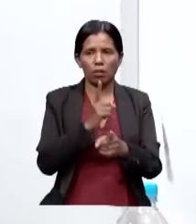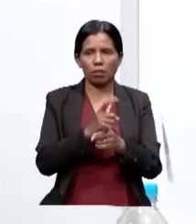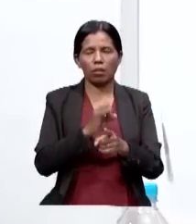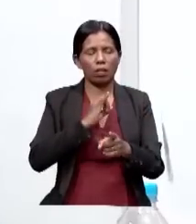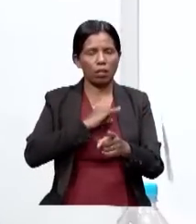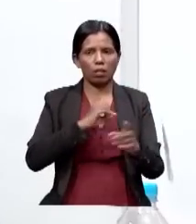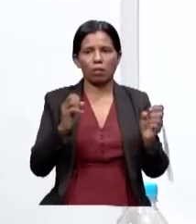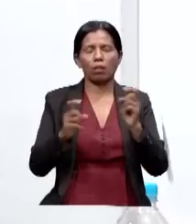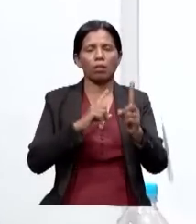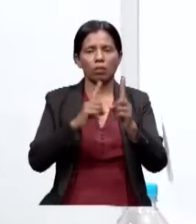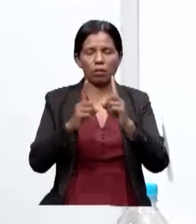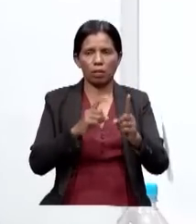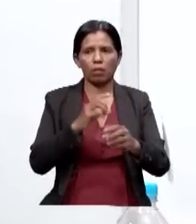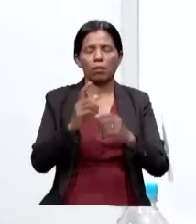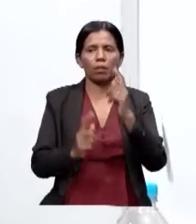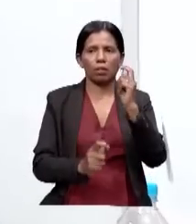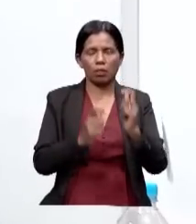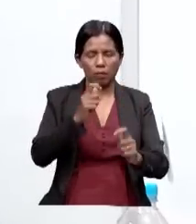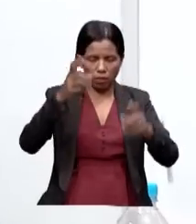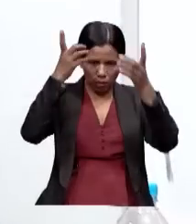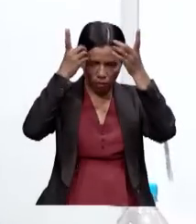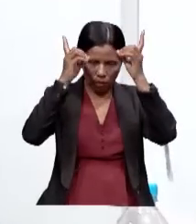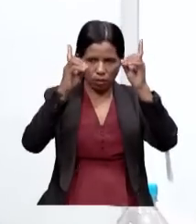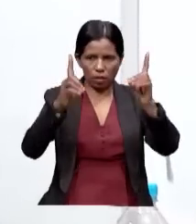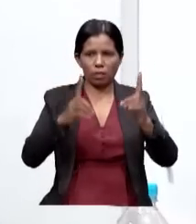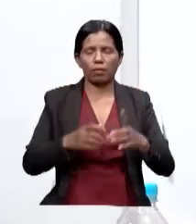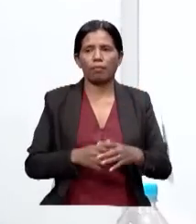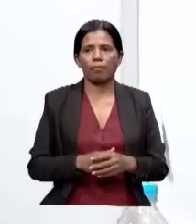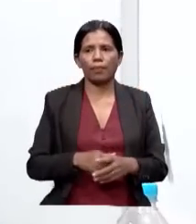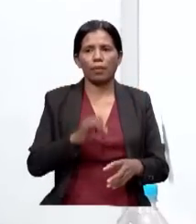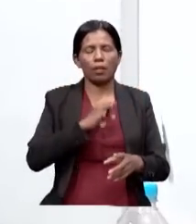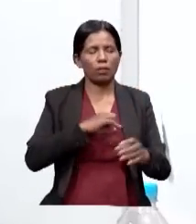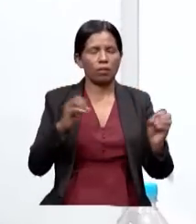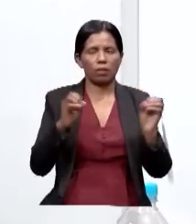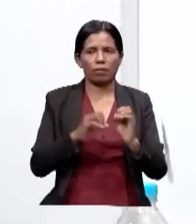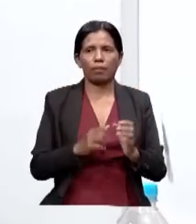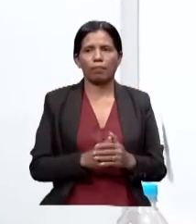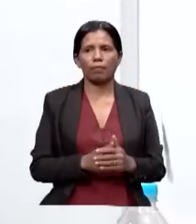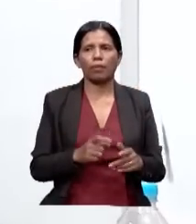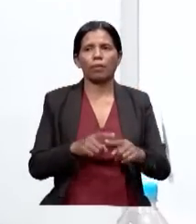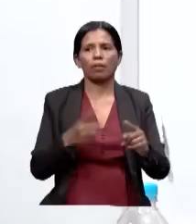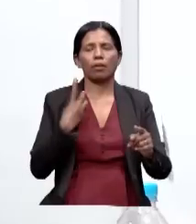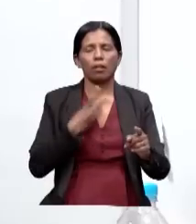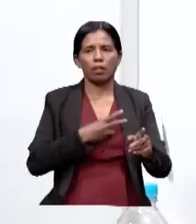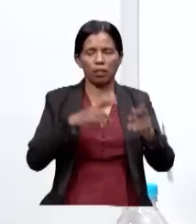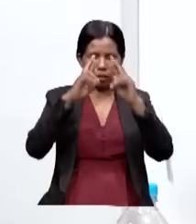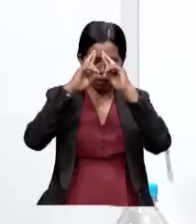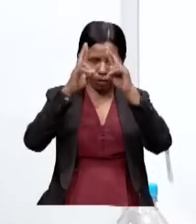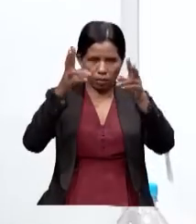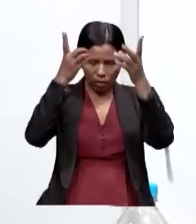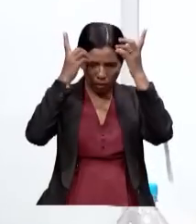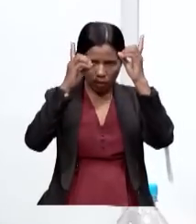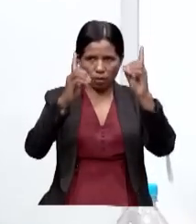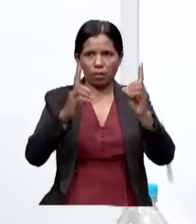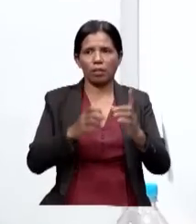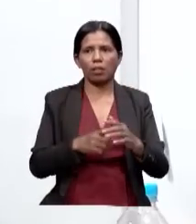a tu curise tribunal na minha decisão. A lei é ética. Sim. Mas está respeito. Decisão, mas que